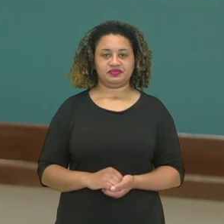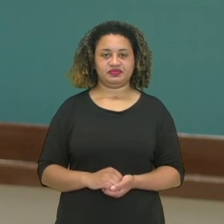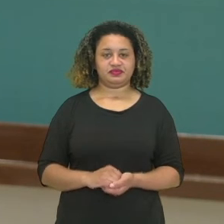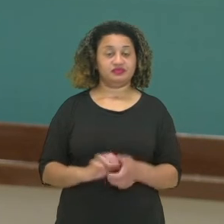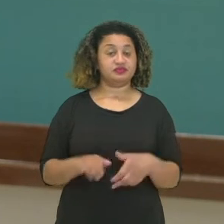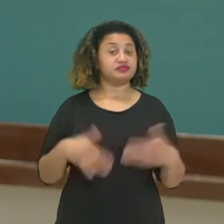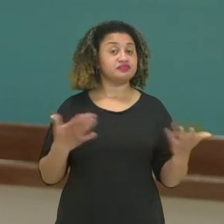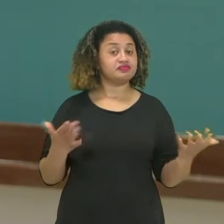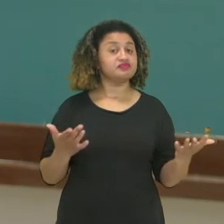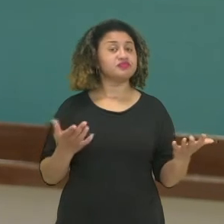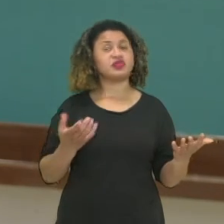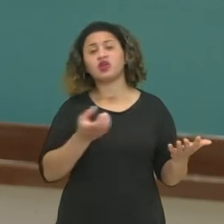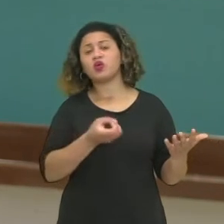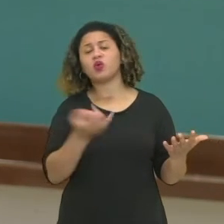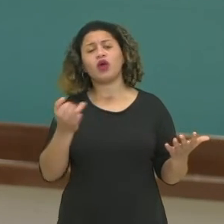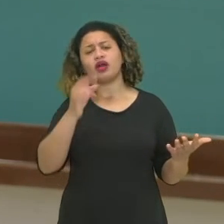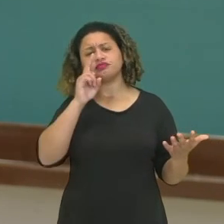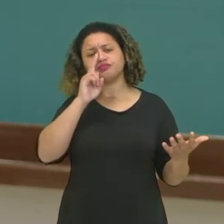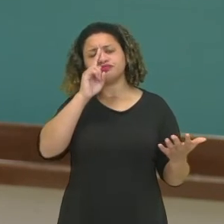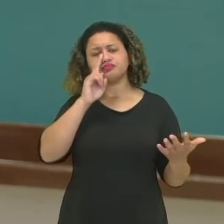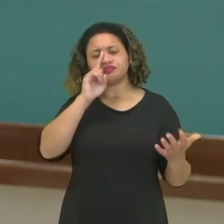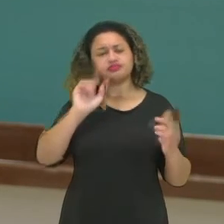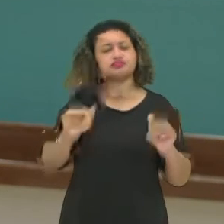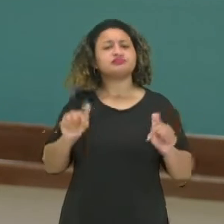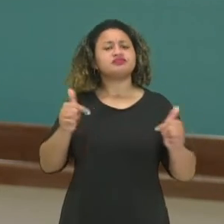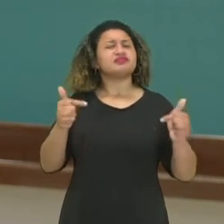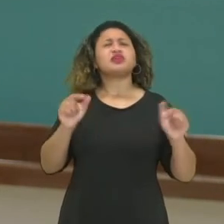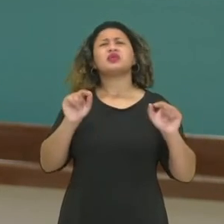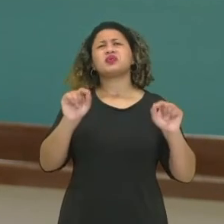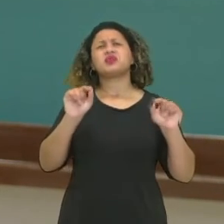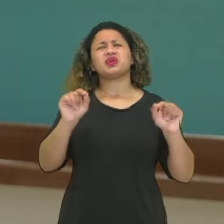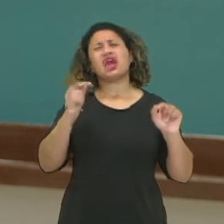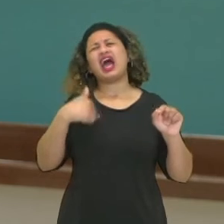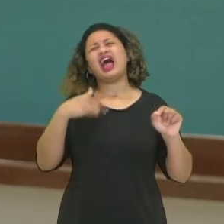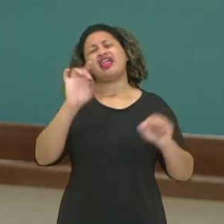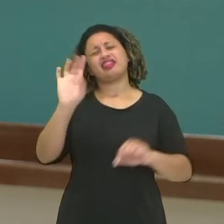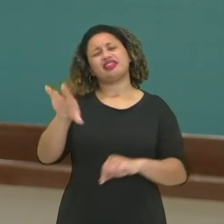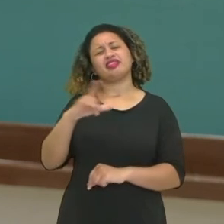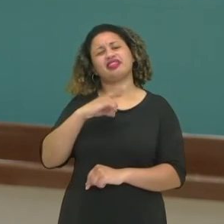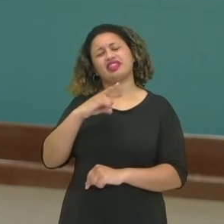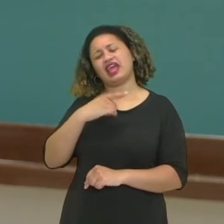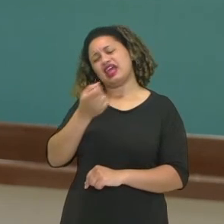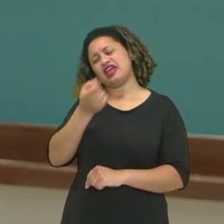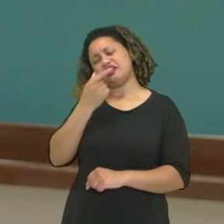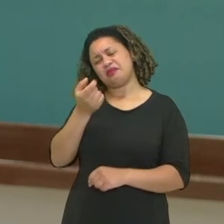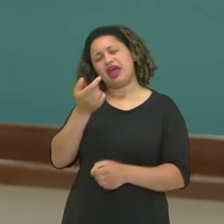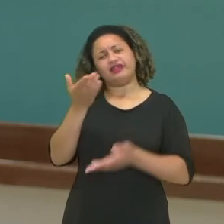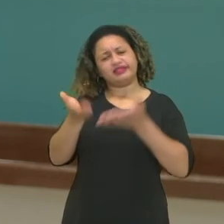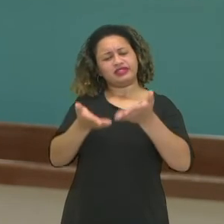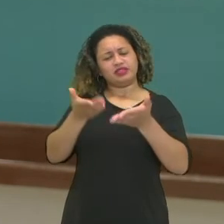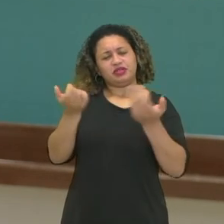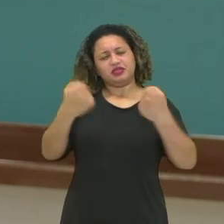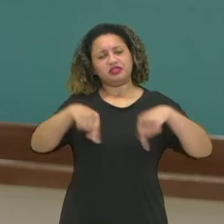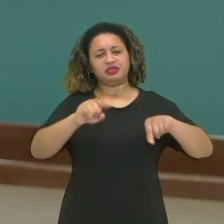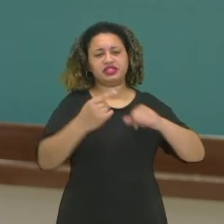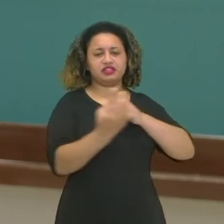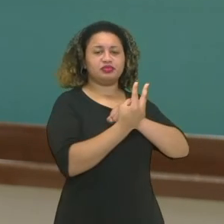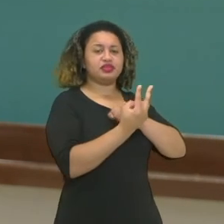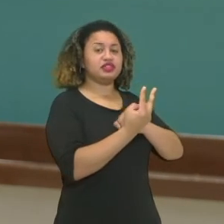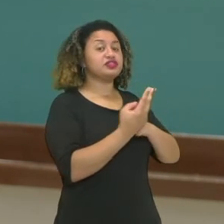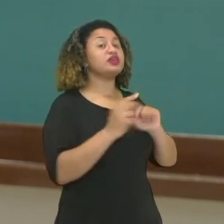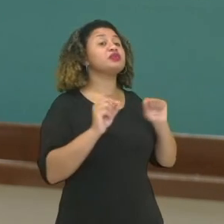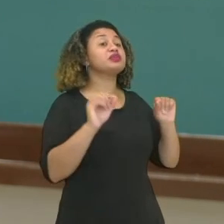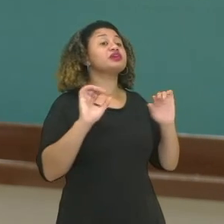E aí, gente? Quais riscos essa atitude de achar que só porque tem o tratamento que não precisa mais se proteger? O que